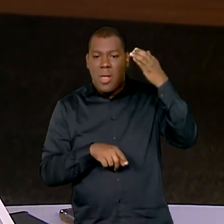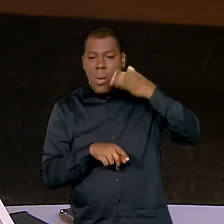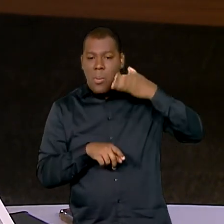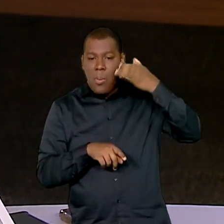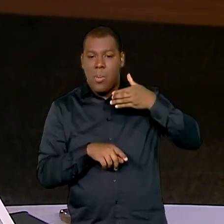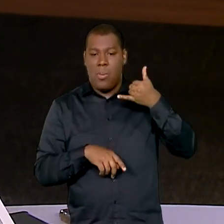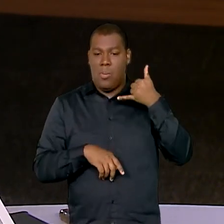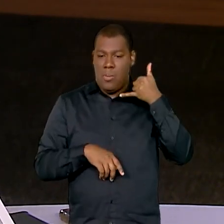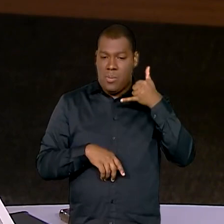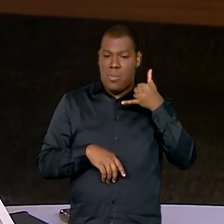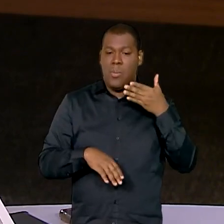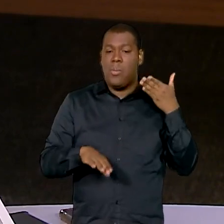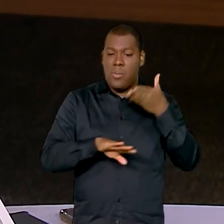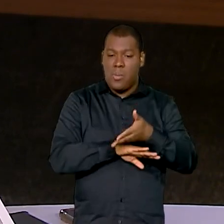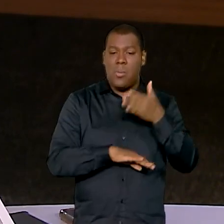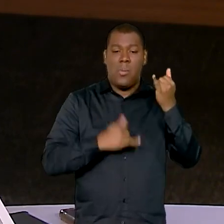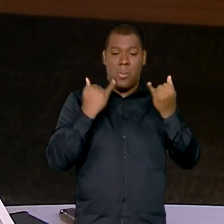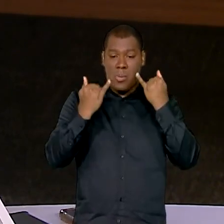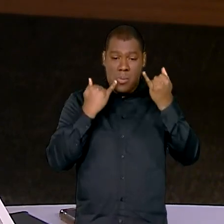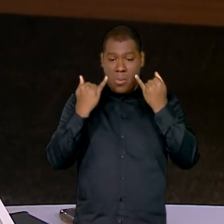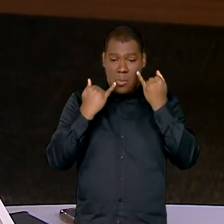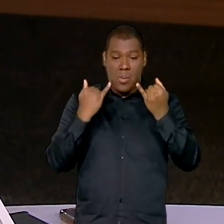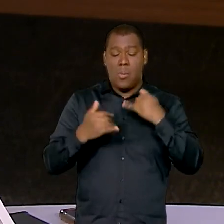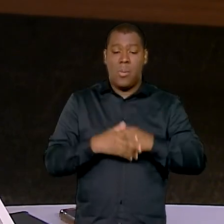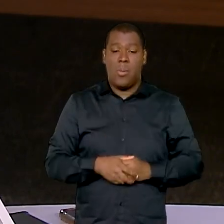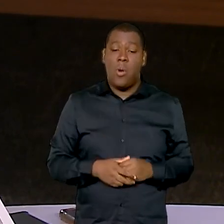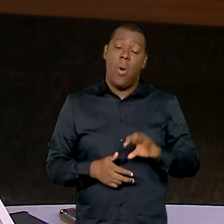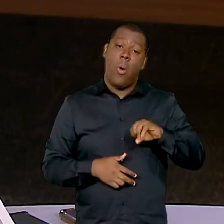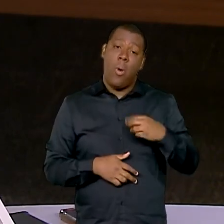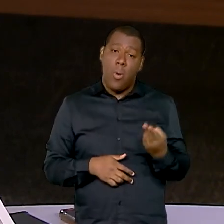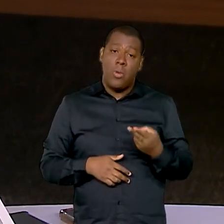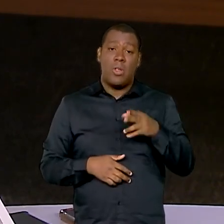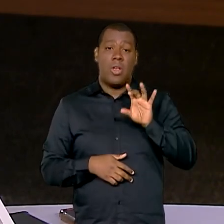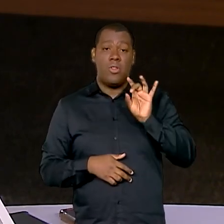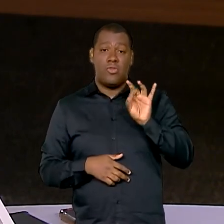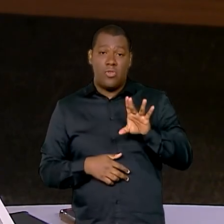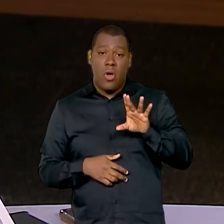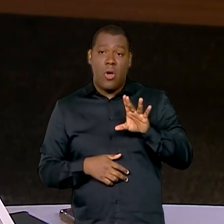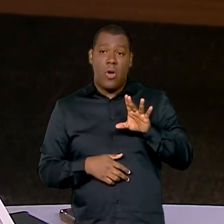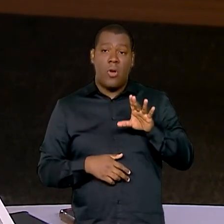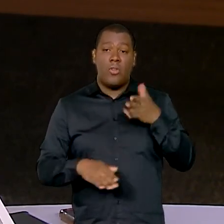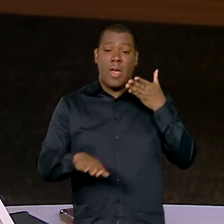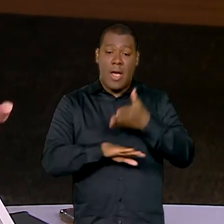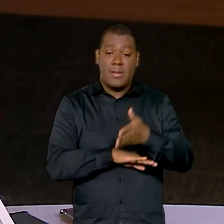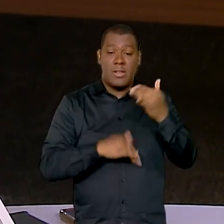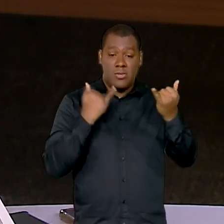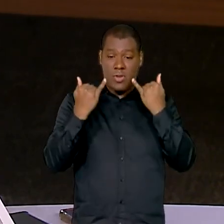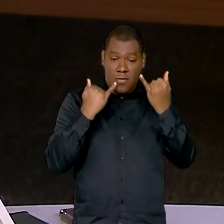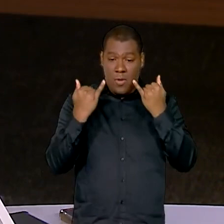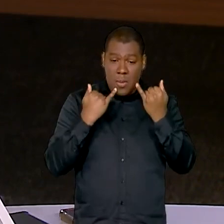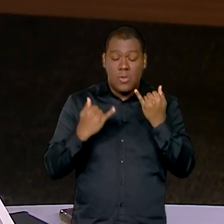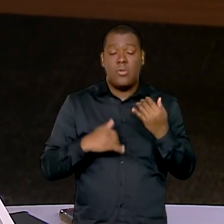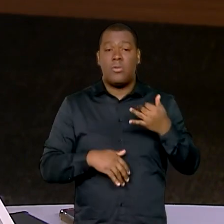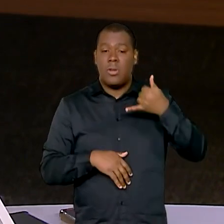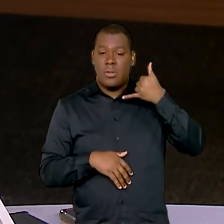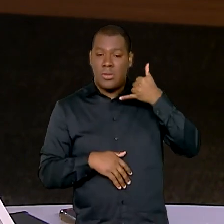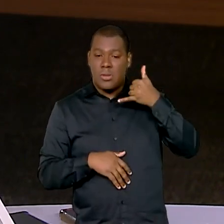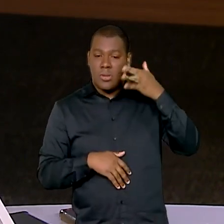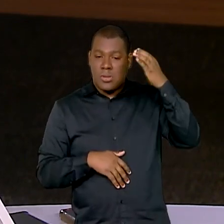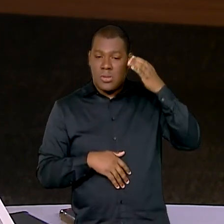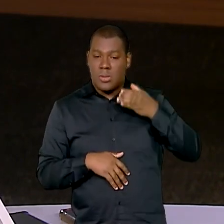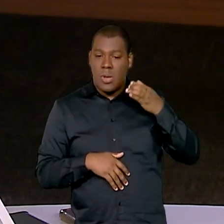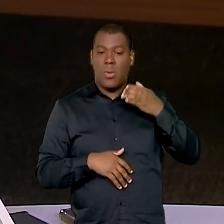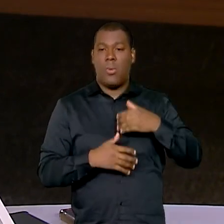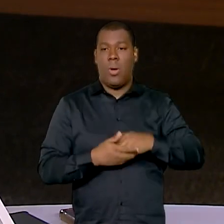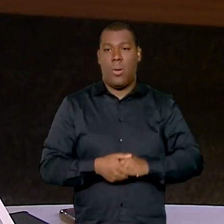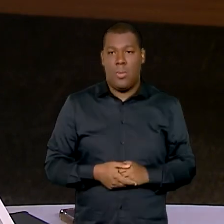muitas vezes está só no celular. As pessoas hoje se informam, um grupo grande de pessoas, quando você faz pesquisa,